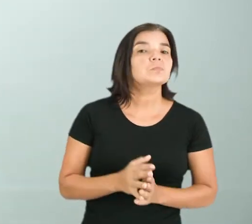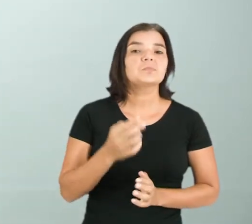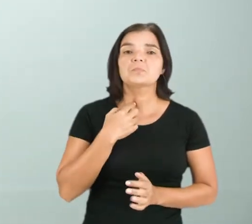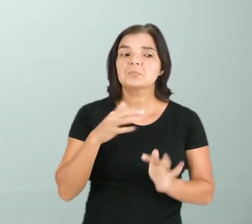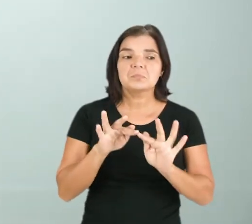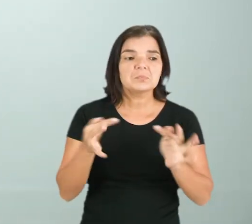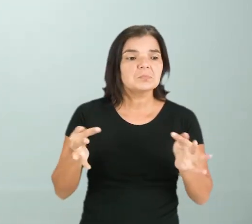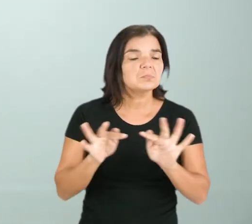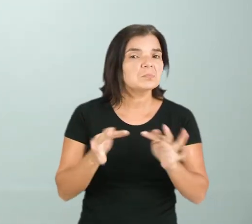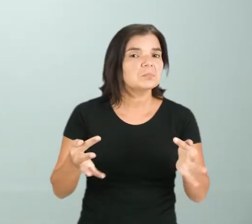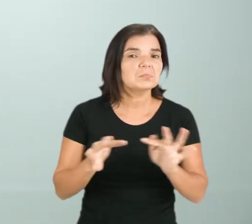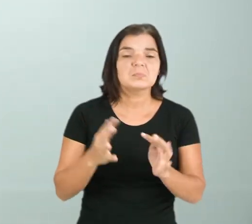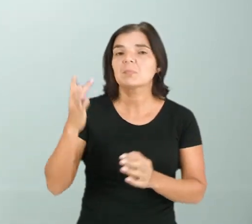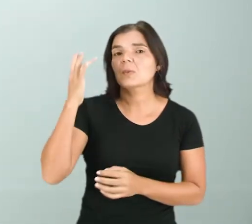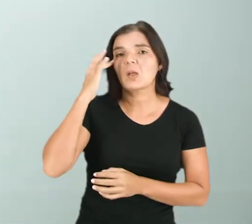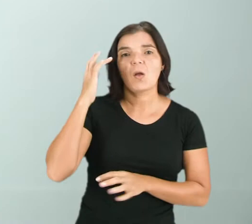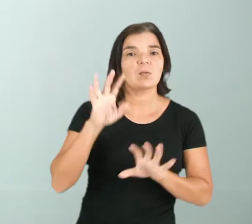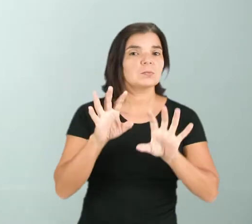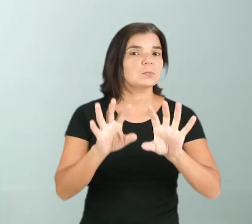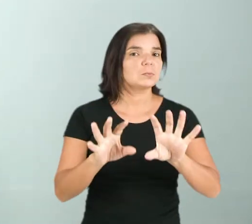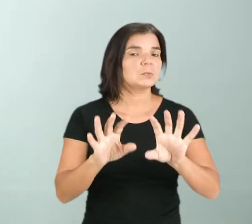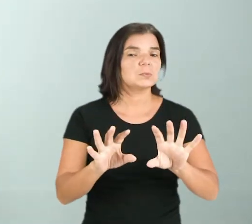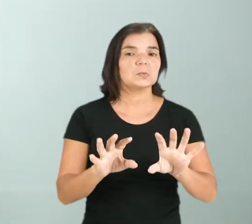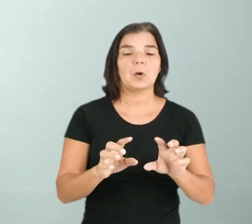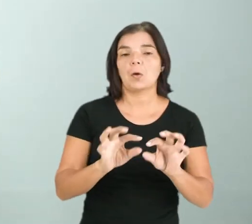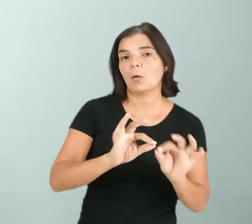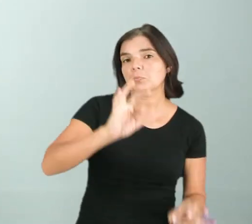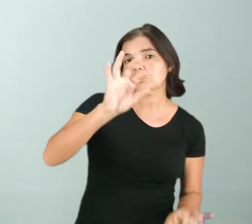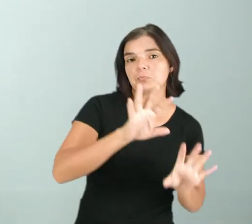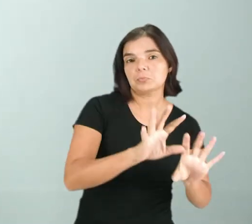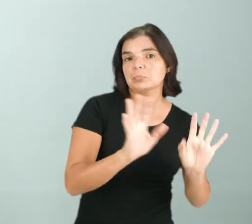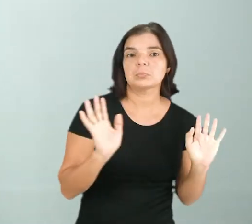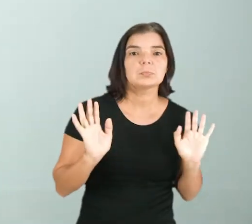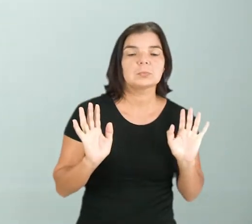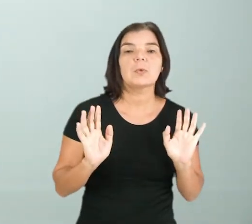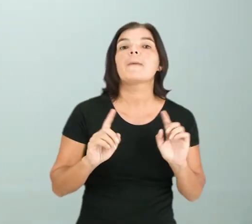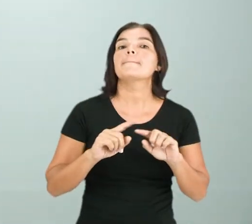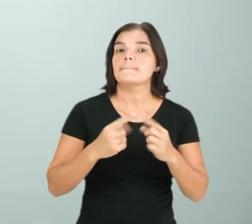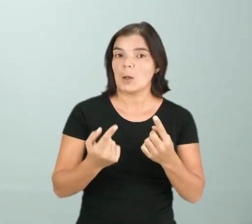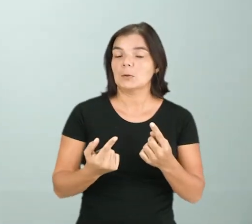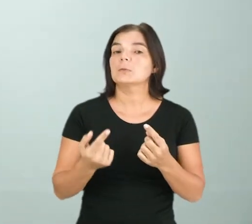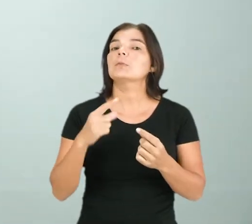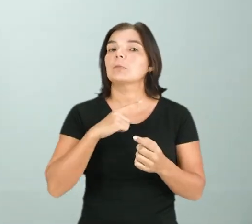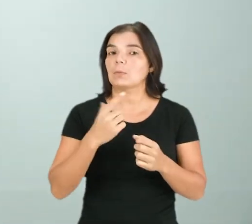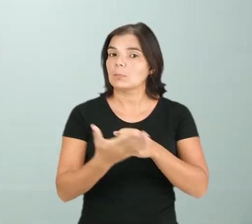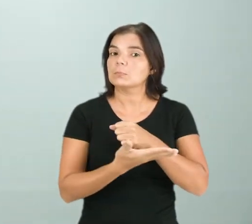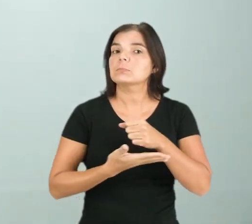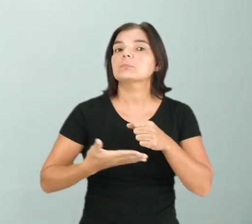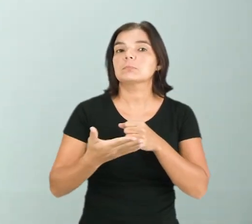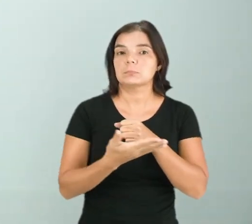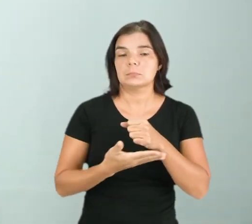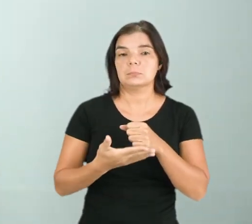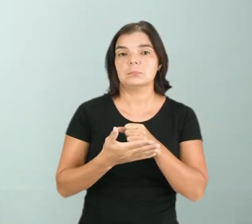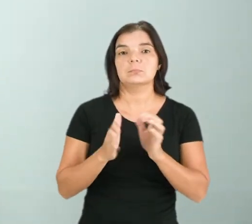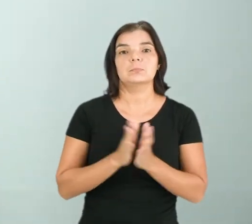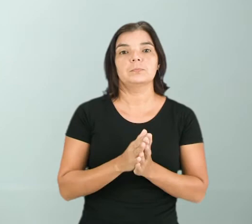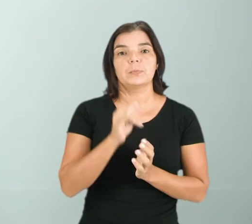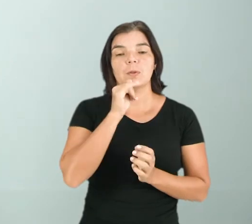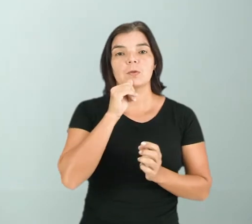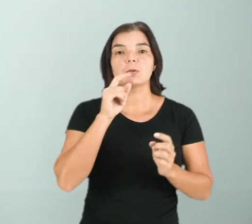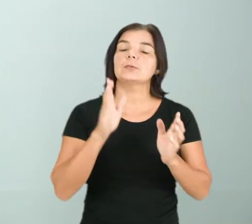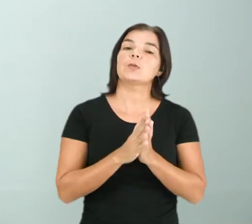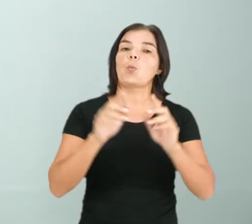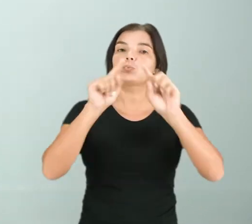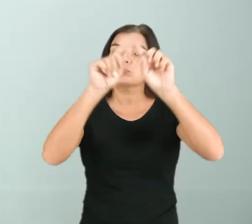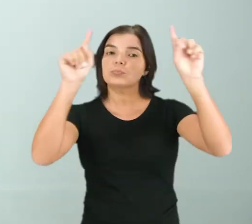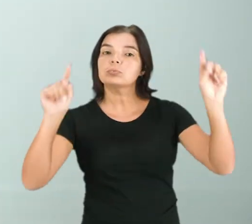simplesmente falar, eu acho que é assim, ou acho que é a altura dessa forma. Nós temos sim uma base, Por exemplo, lá o quadro lá da